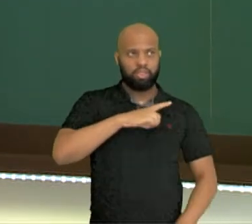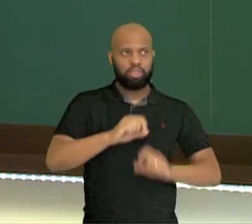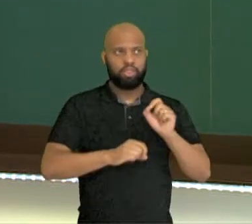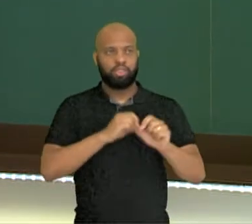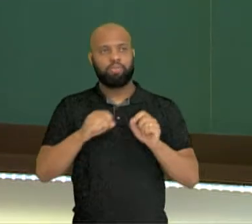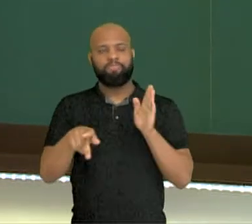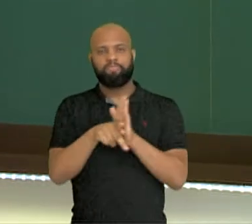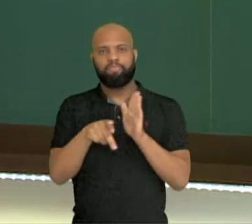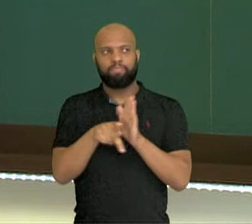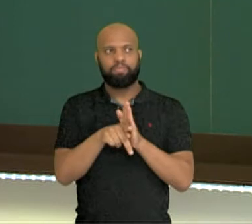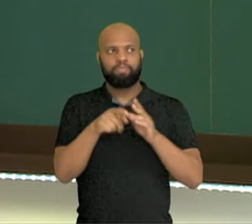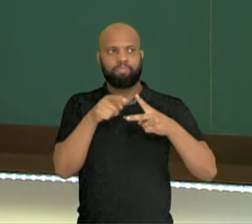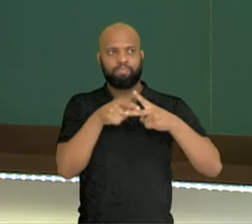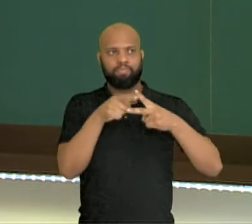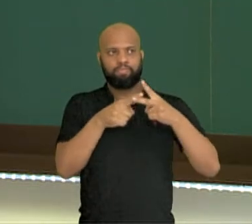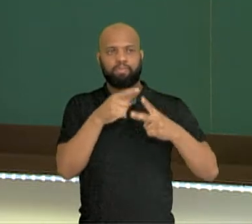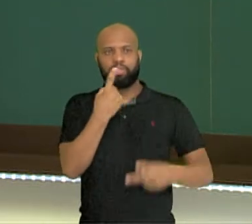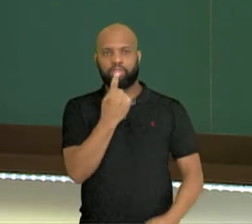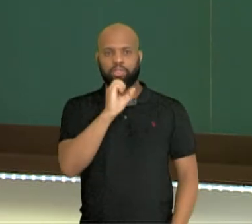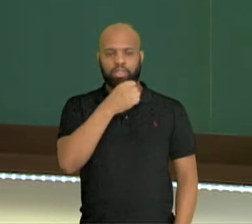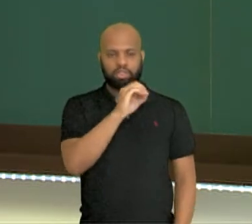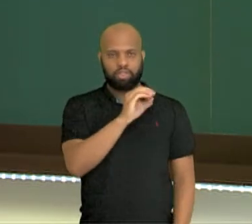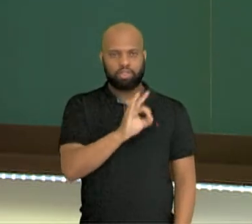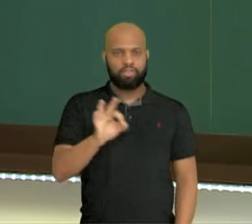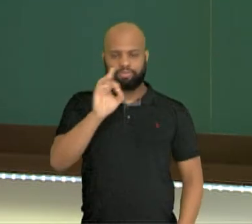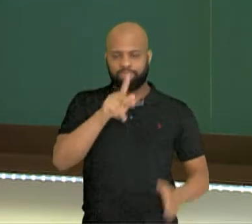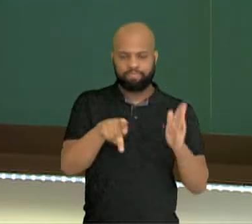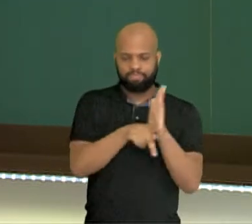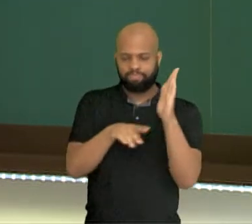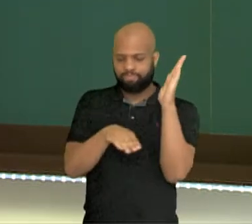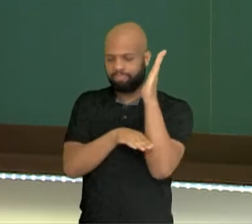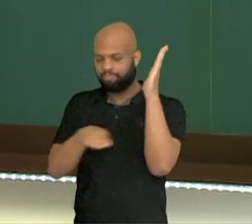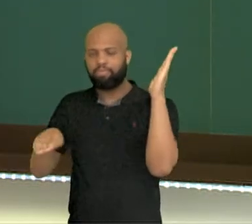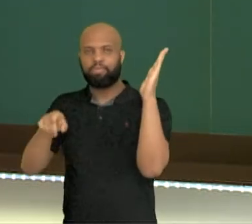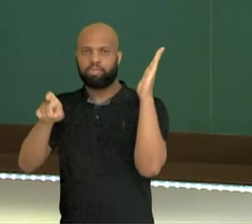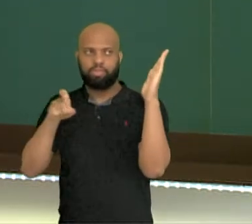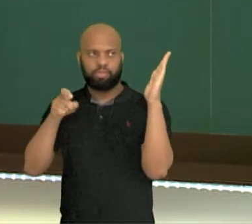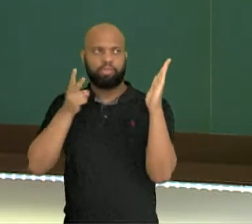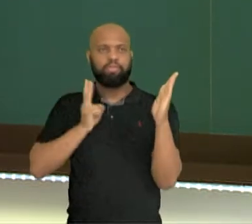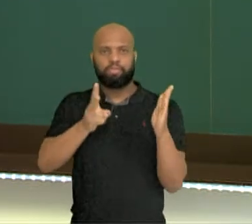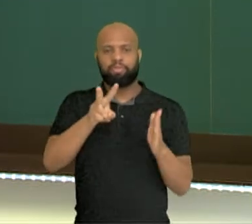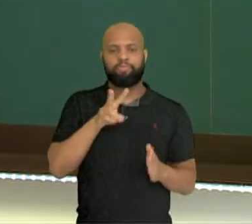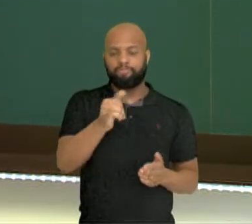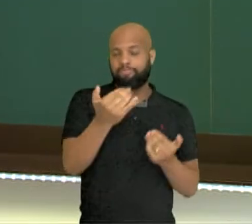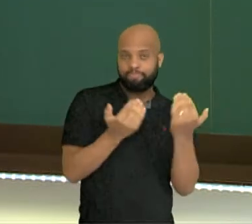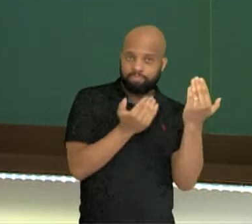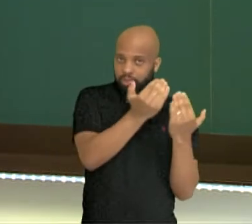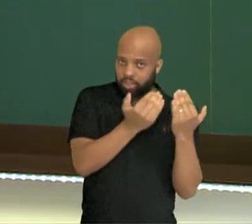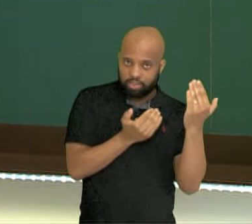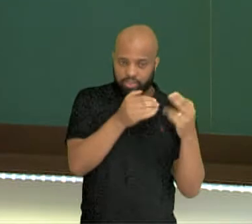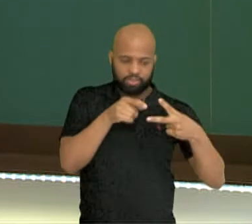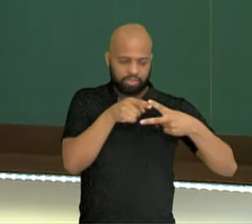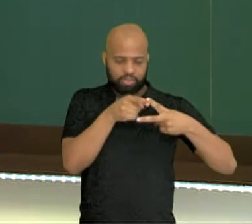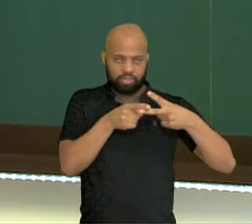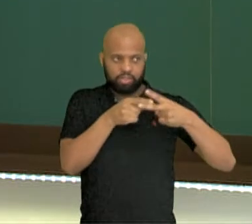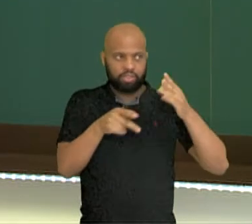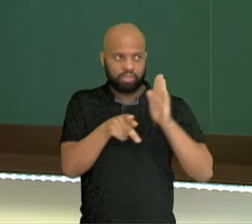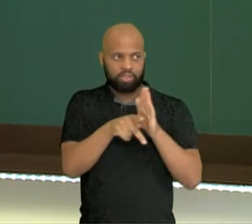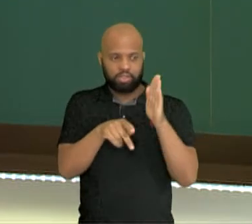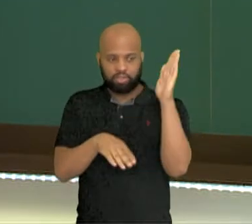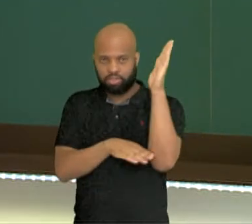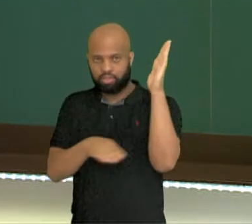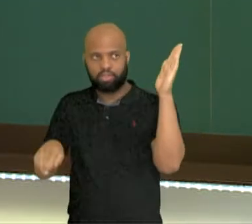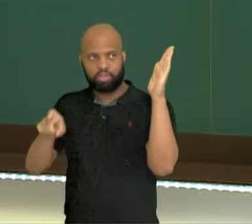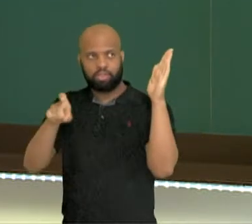com o ângulo de 180 graus que está sobre o eixo X. Você sempre vai comparar o teu ângulo com o eixo X.